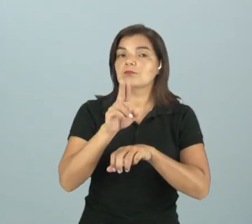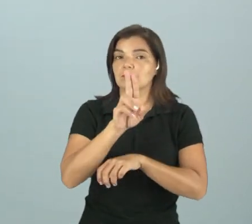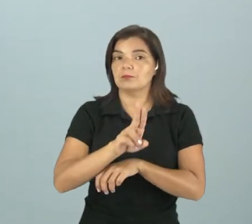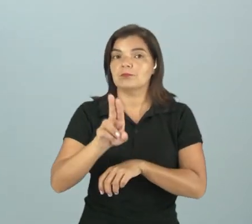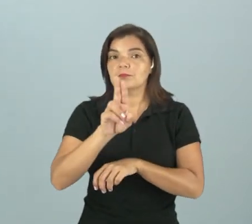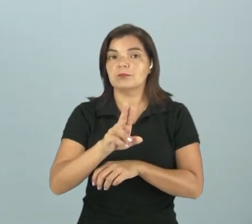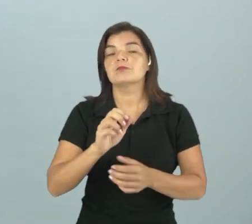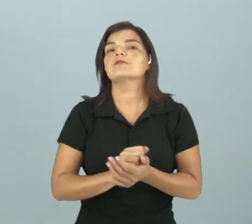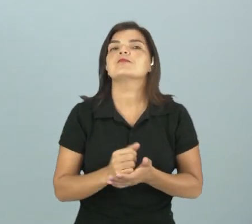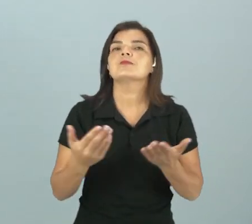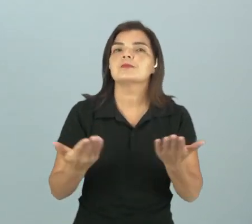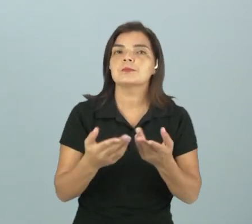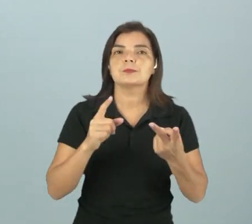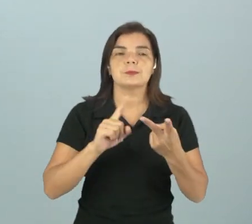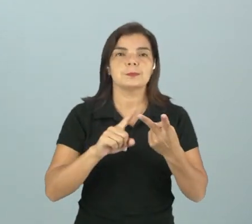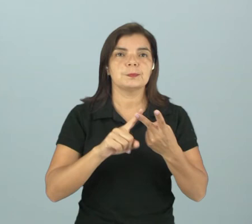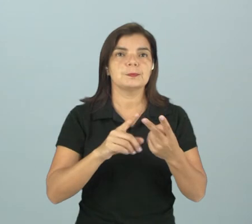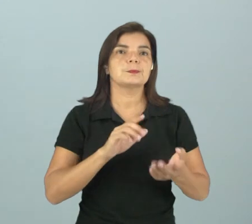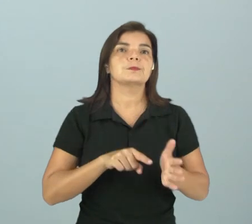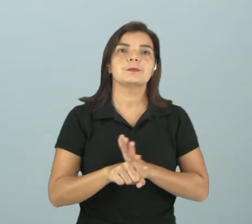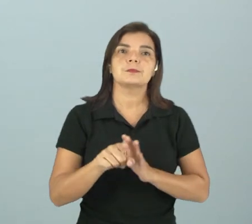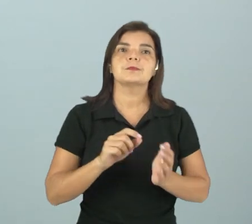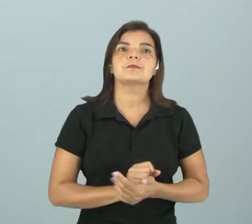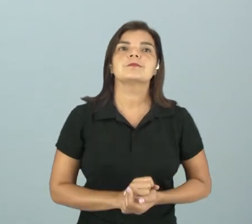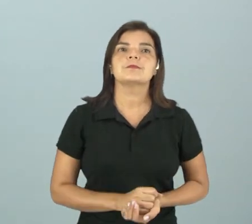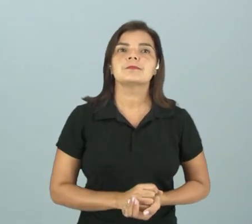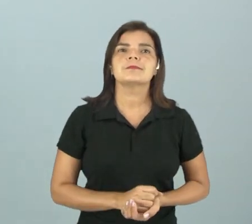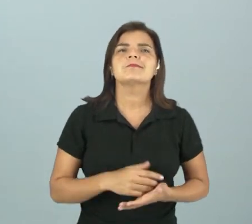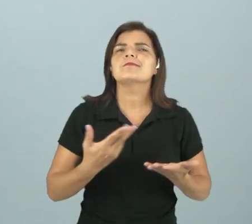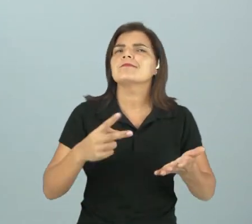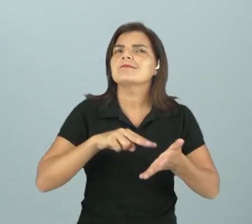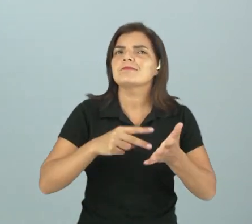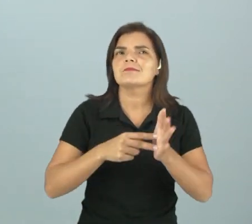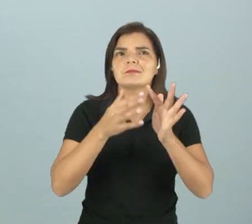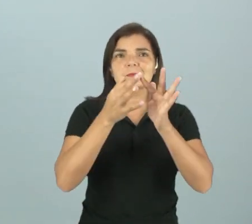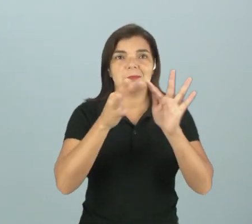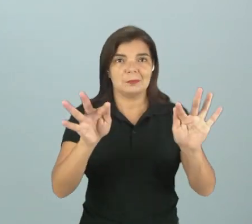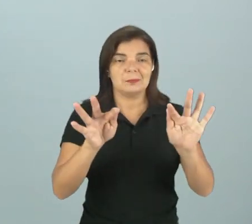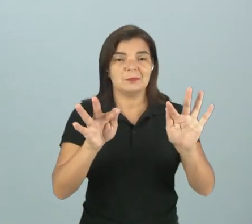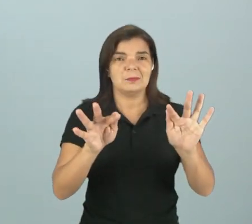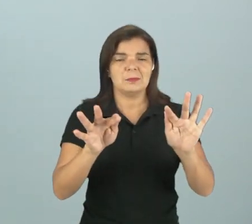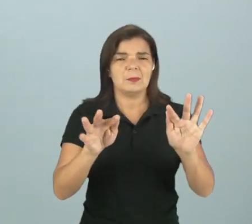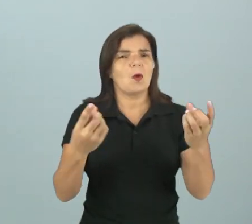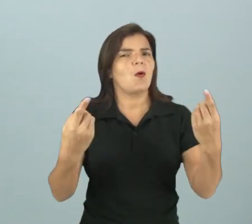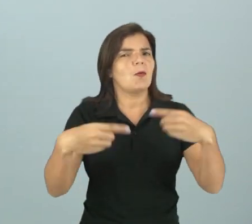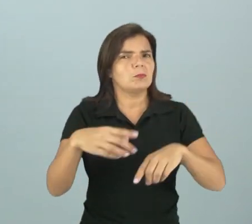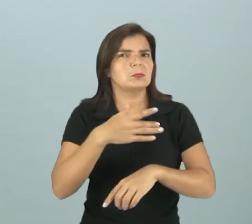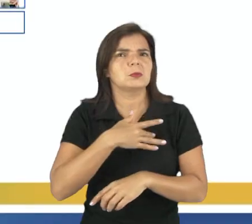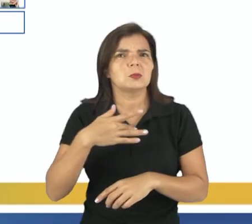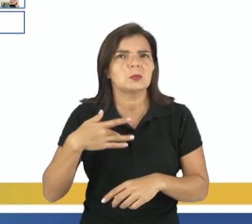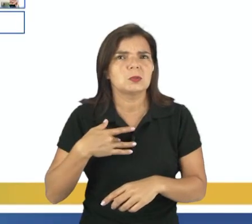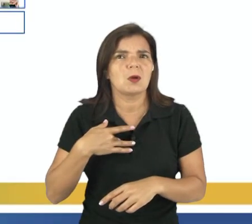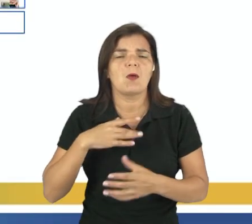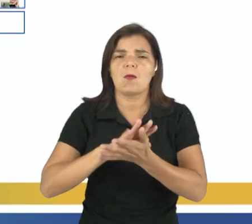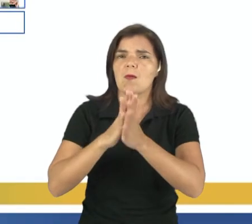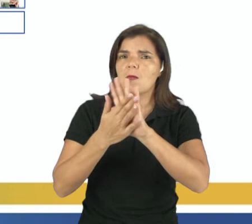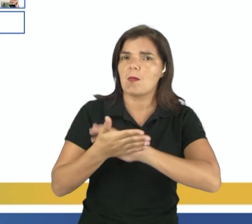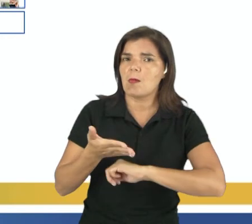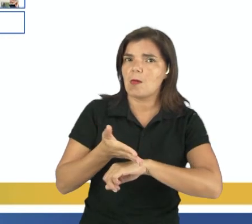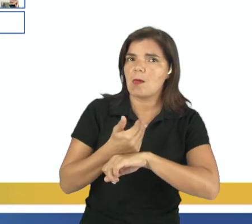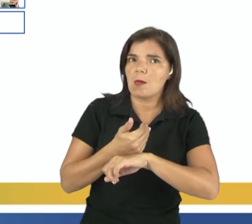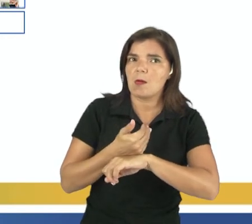de uso. Agora vamos para a última pergunta. Que sentido as frases ameaça à saúde e